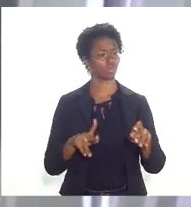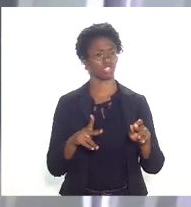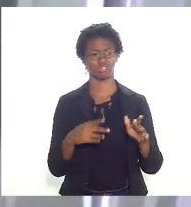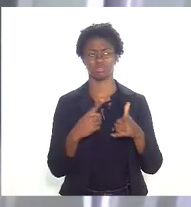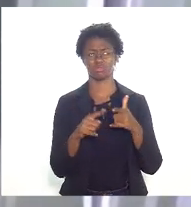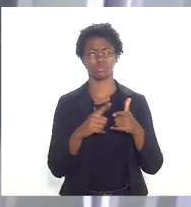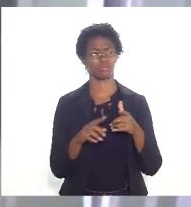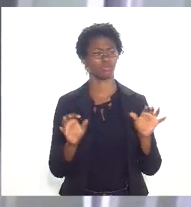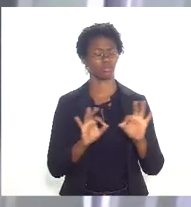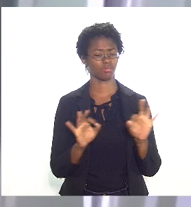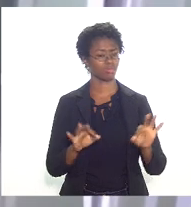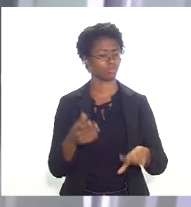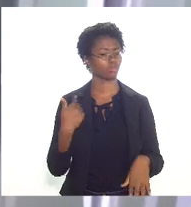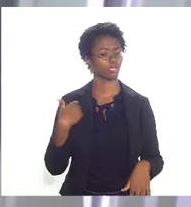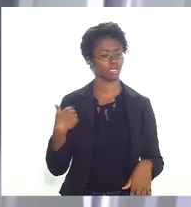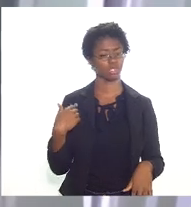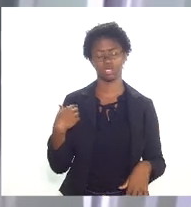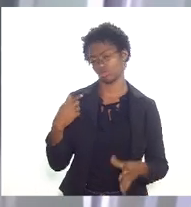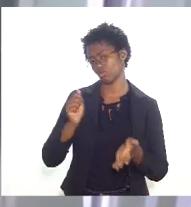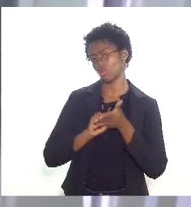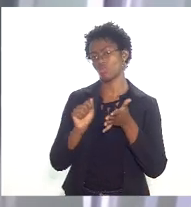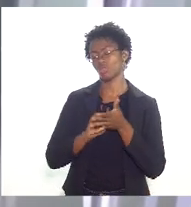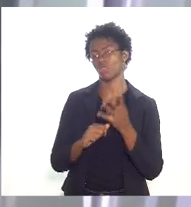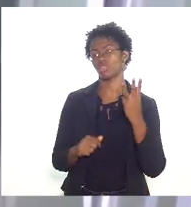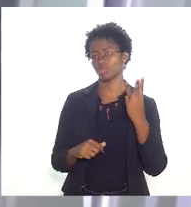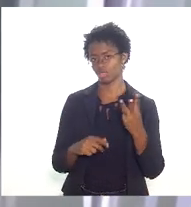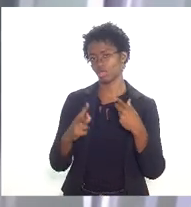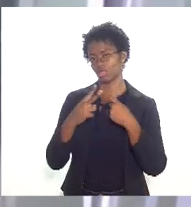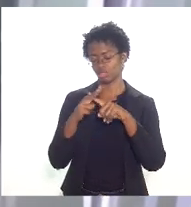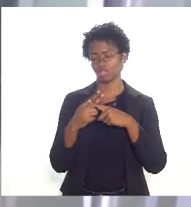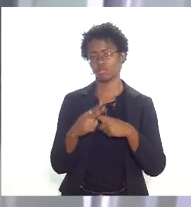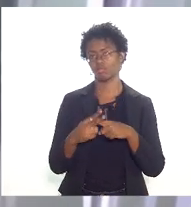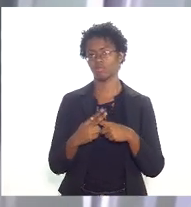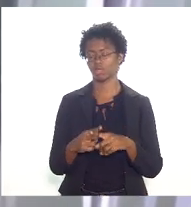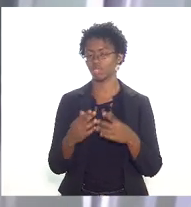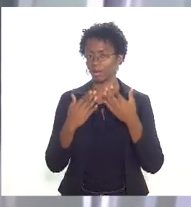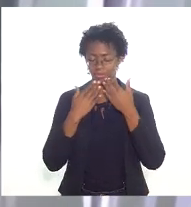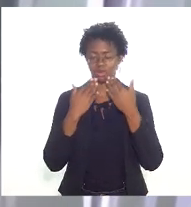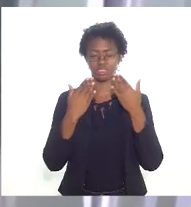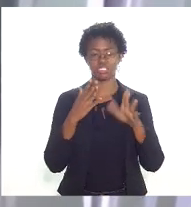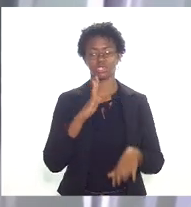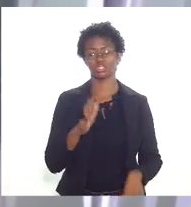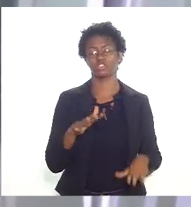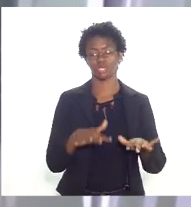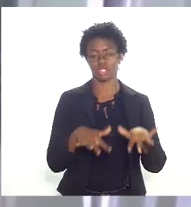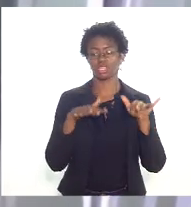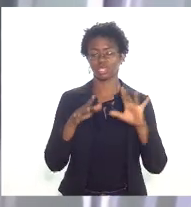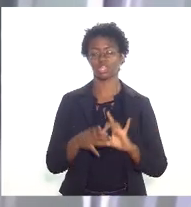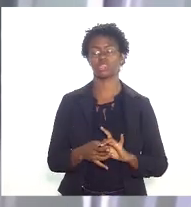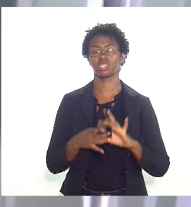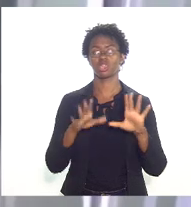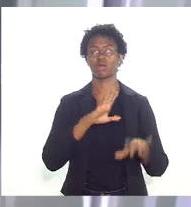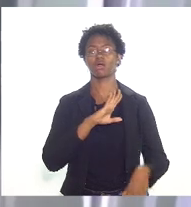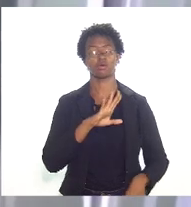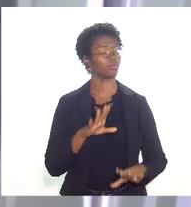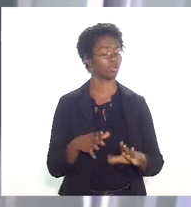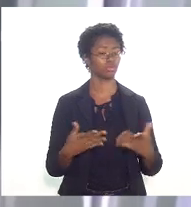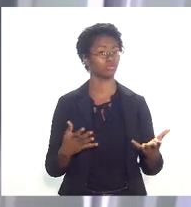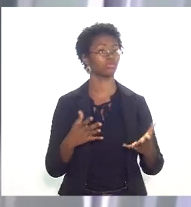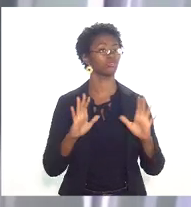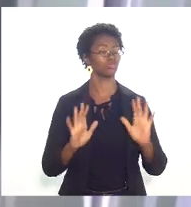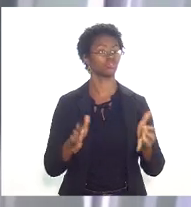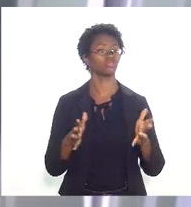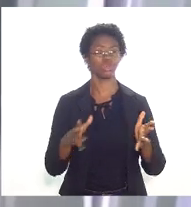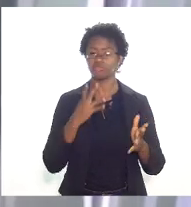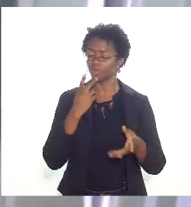eu mesmo soltou de três das quatro emendas que foram apresentadas à audiência pública audiência pública fica